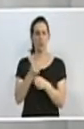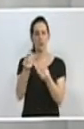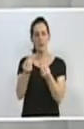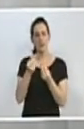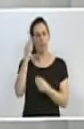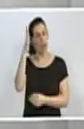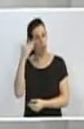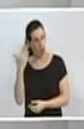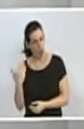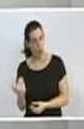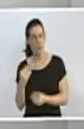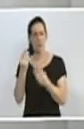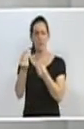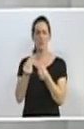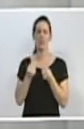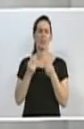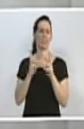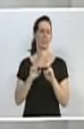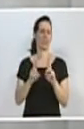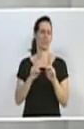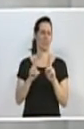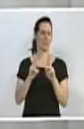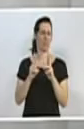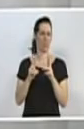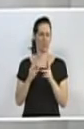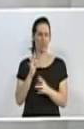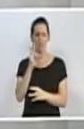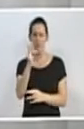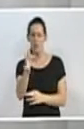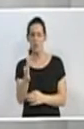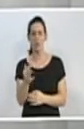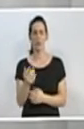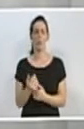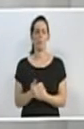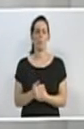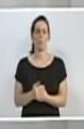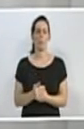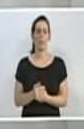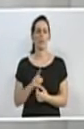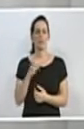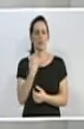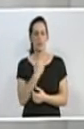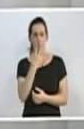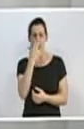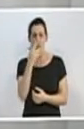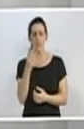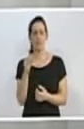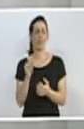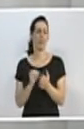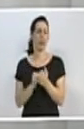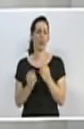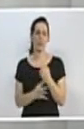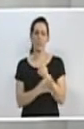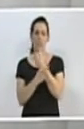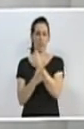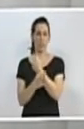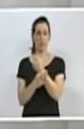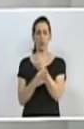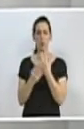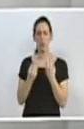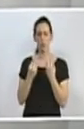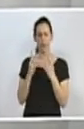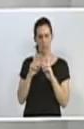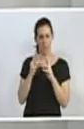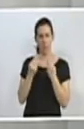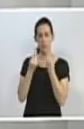na nossa esperança, na nossa expectativa, onde nós, com a falta de segurança, colocamos na Polícia Militar